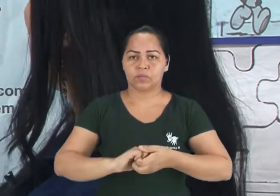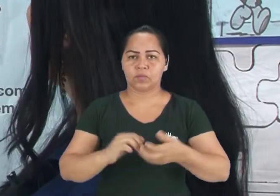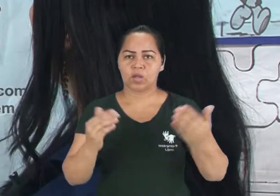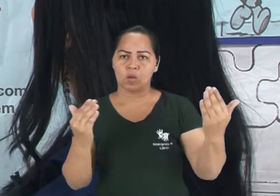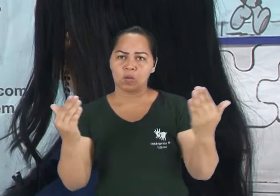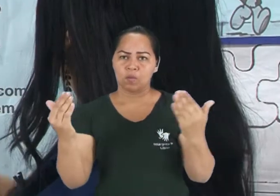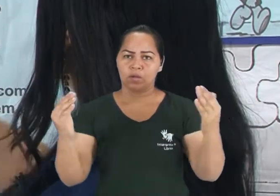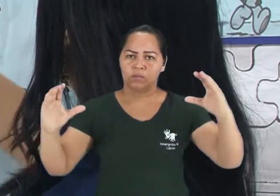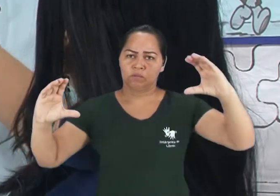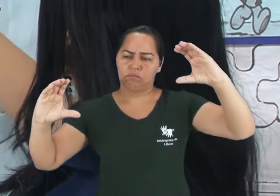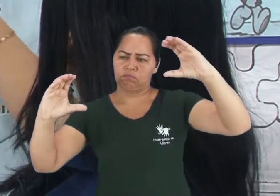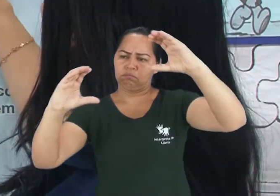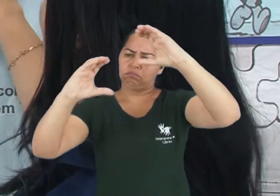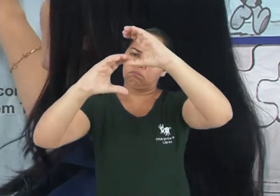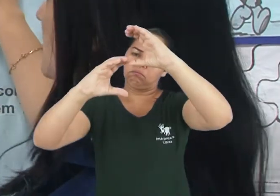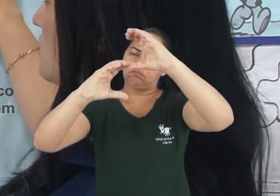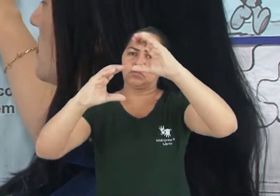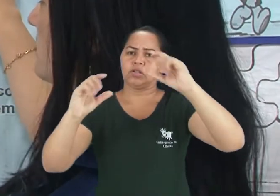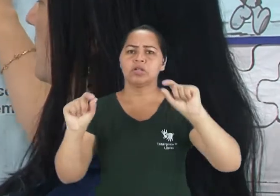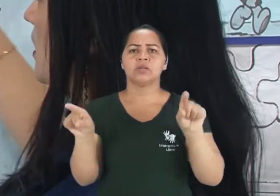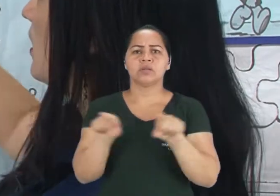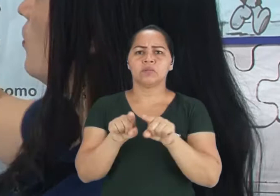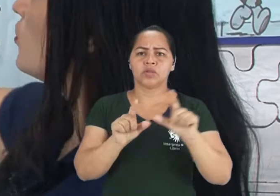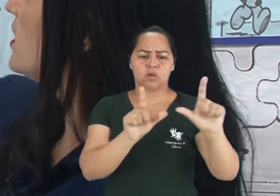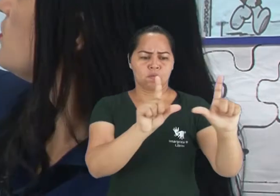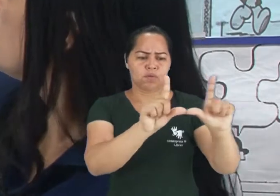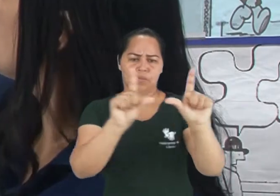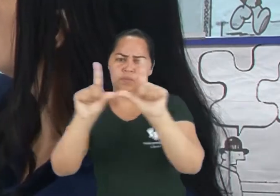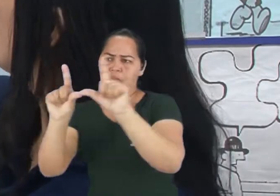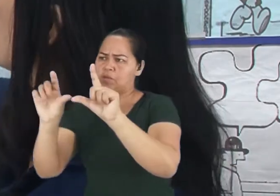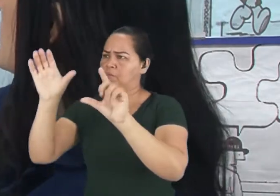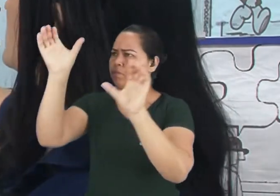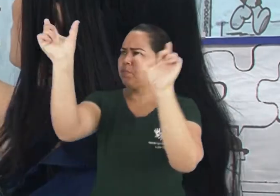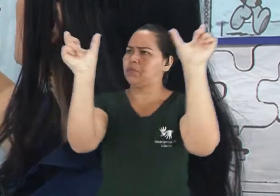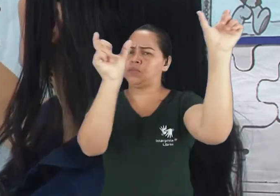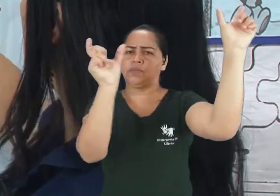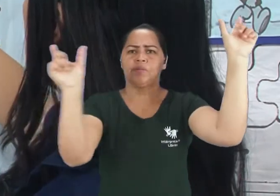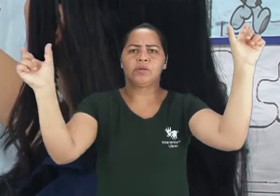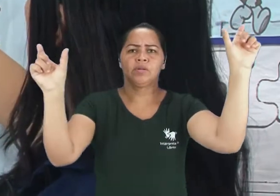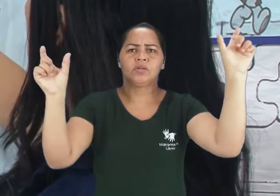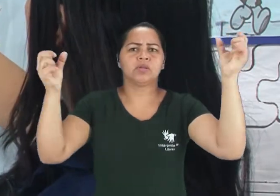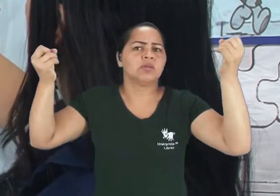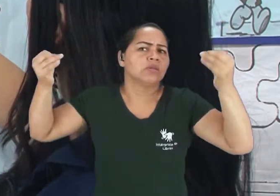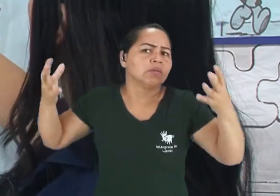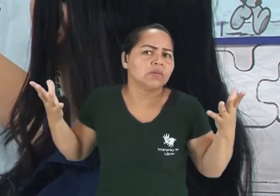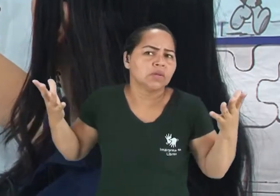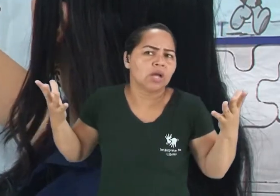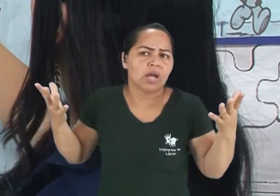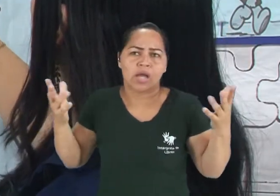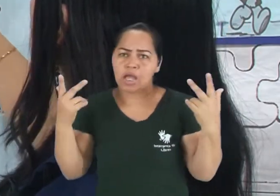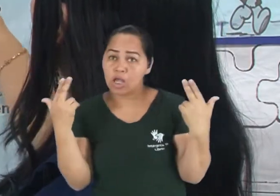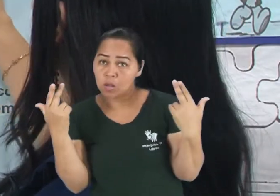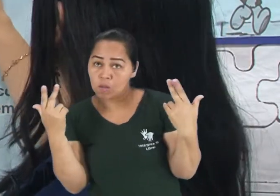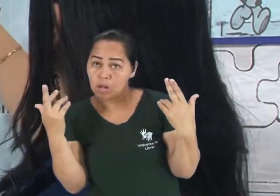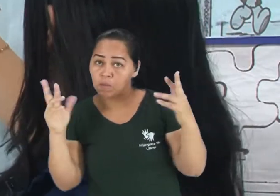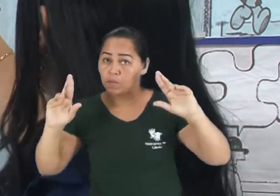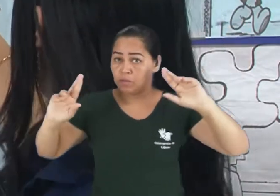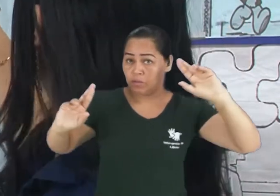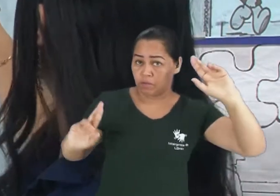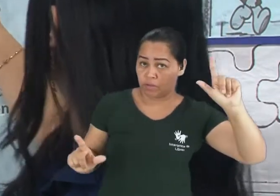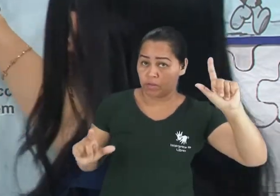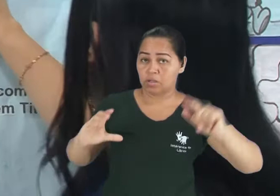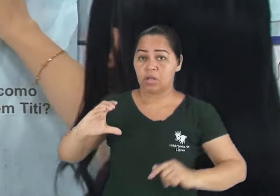balões do cartão com os balões dos quadrinhos. O que os balões dos quadrinhos têm que os